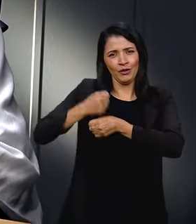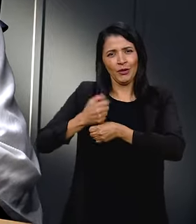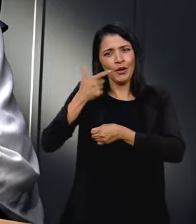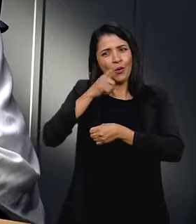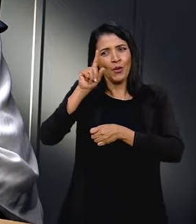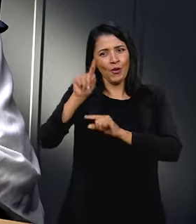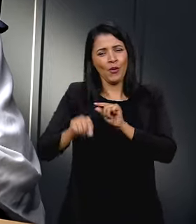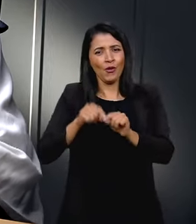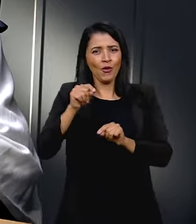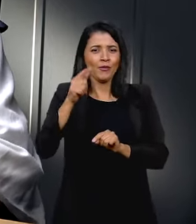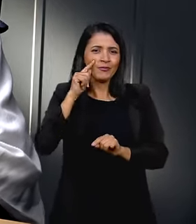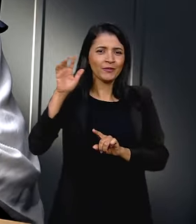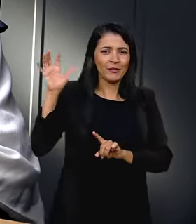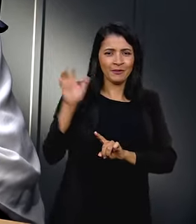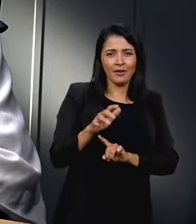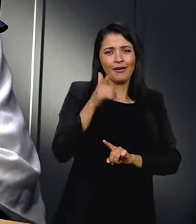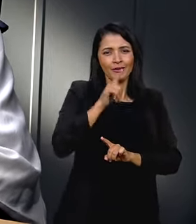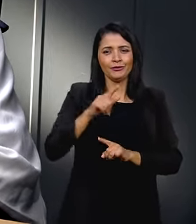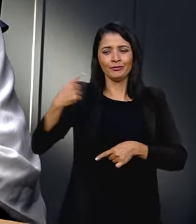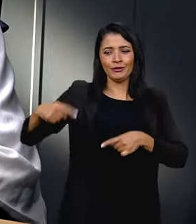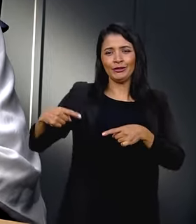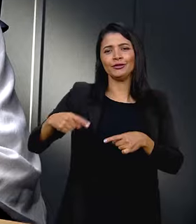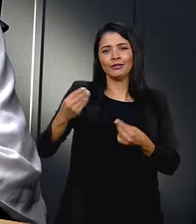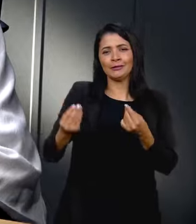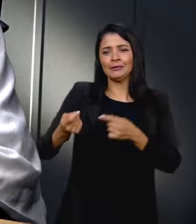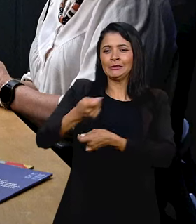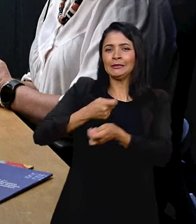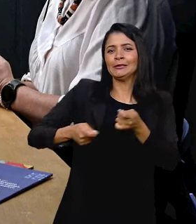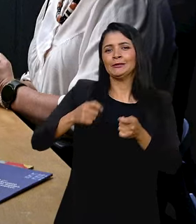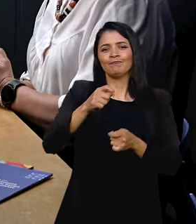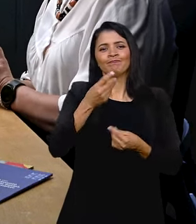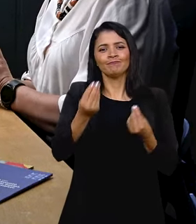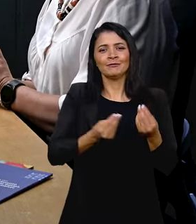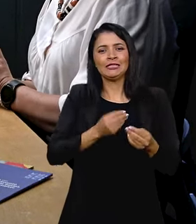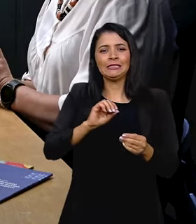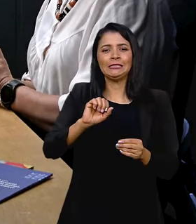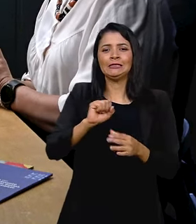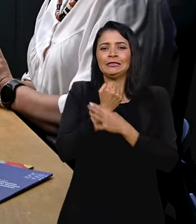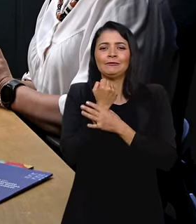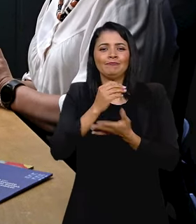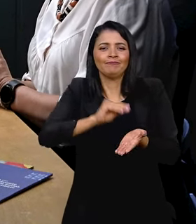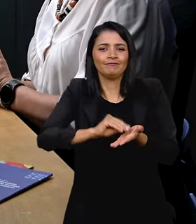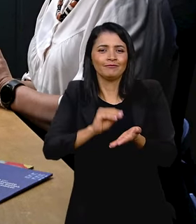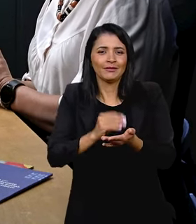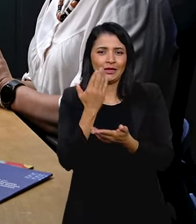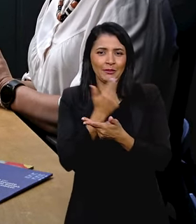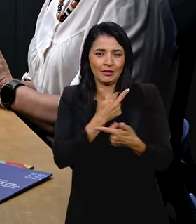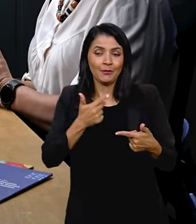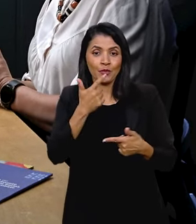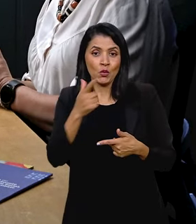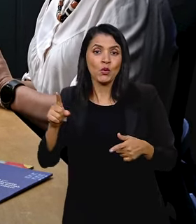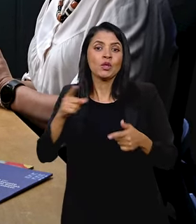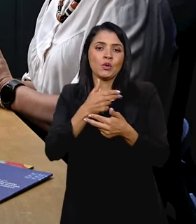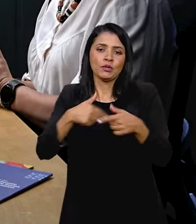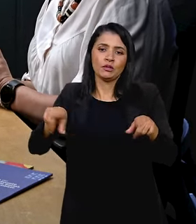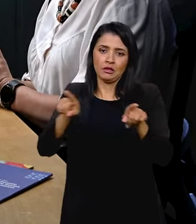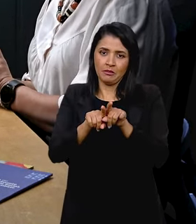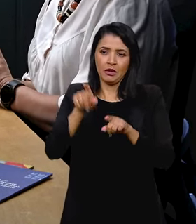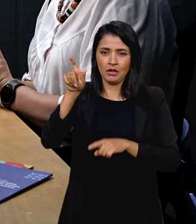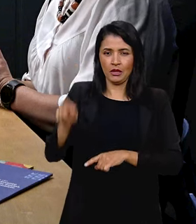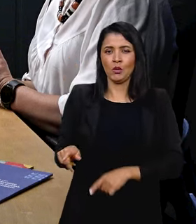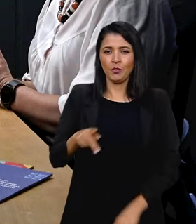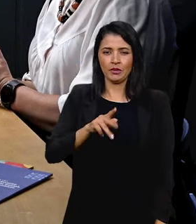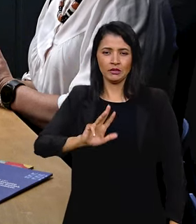teve um impacto muito forte nas políticas de segurança alimentar e nutricional a outra questão muito importante do presidente Lula ter feito